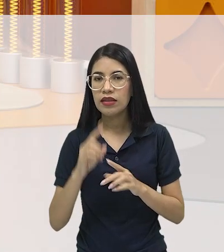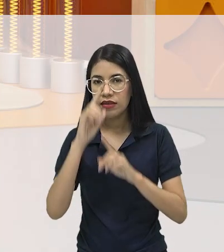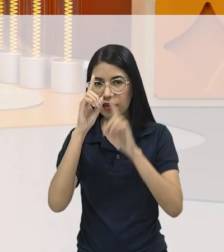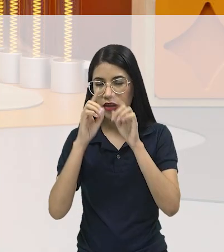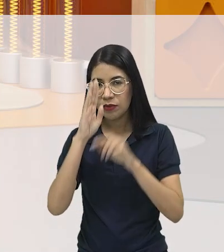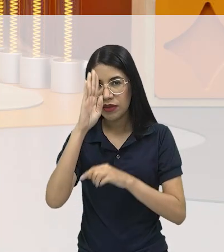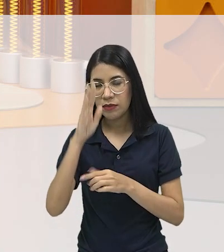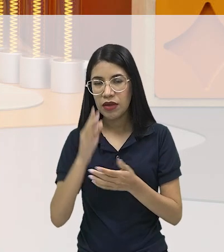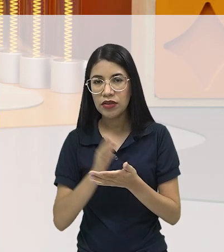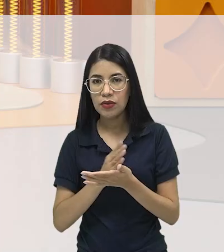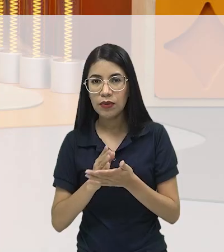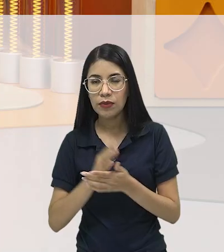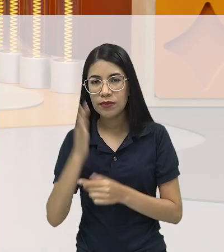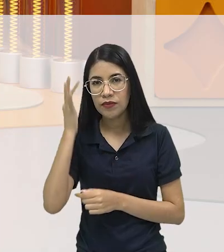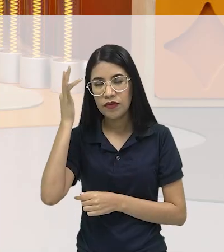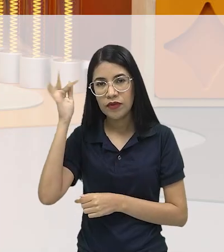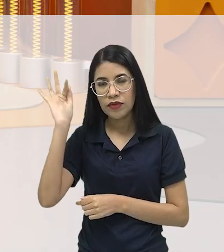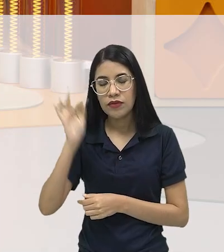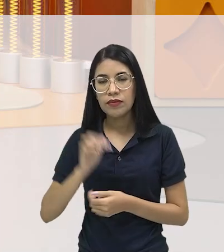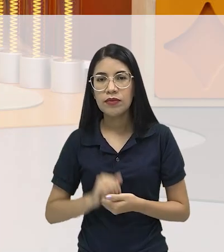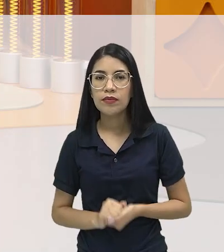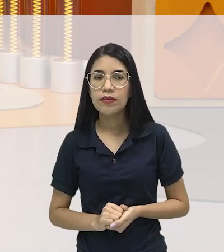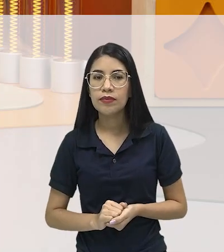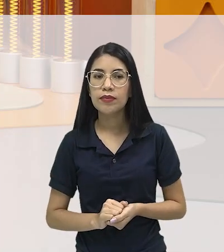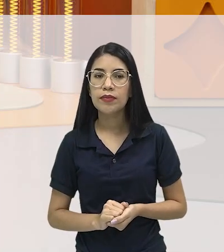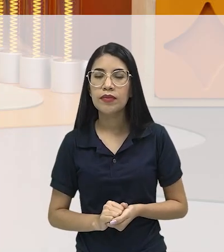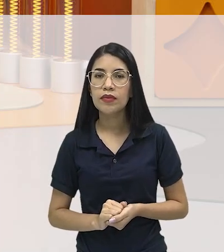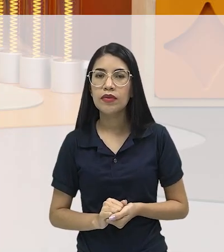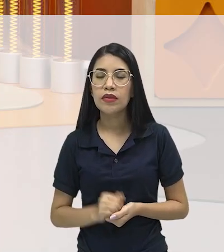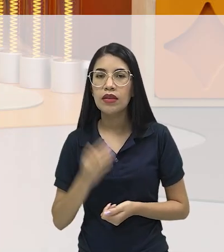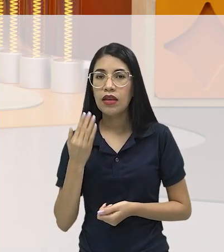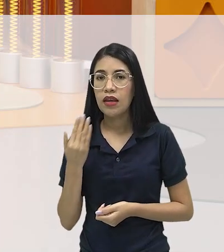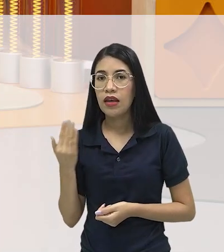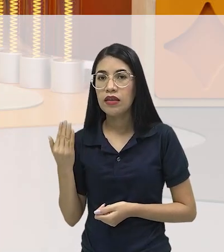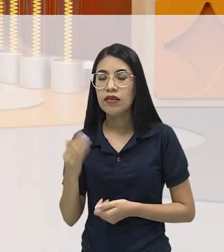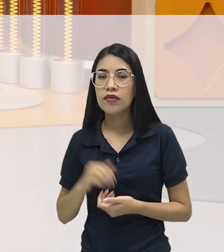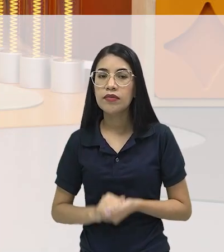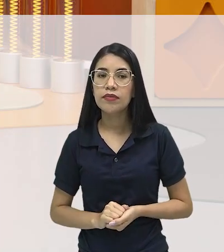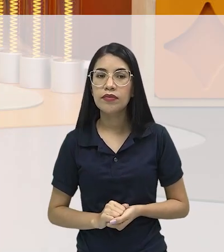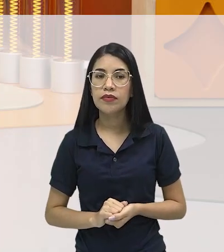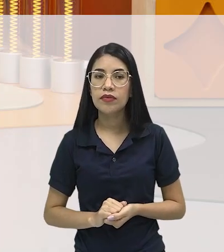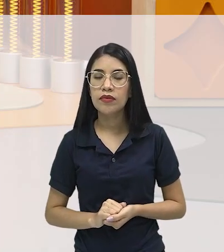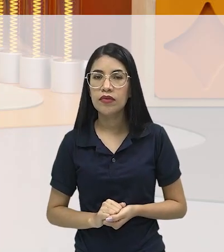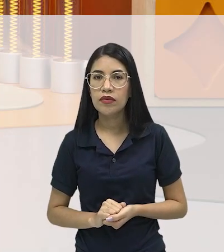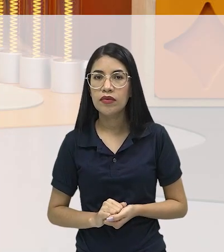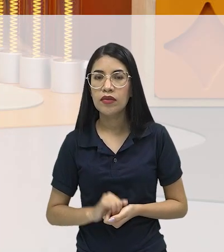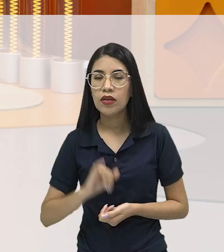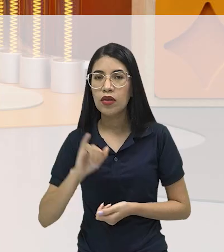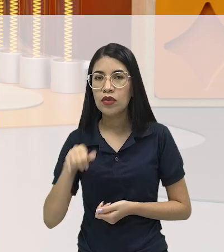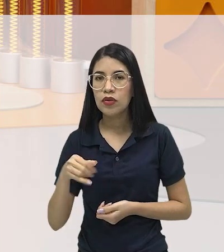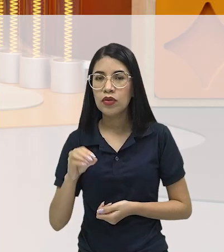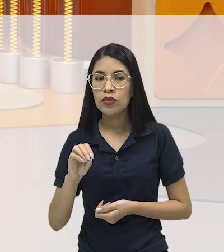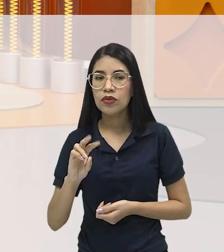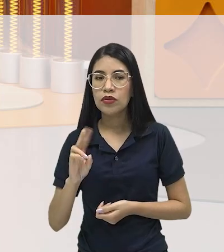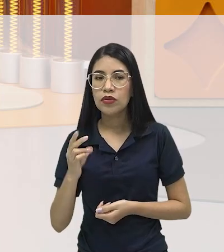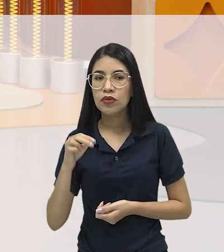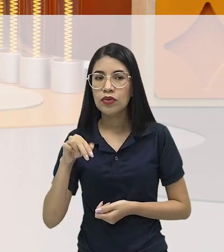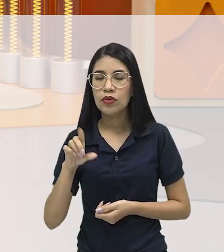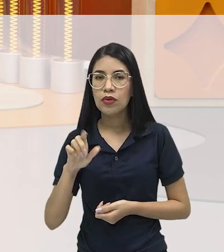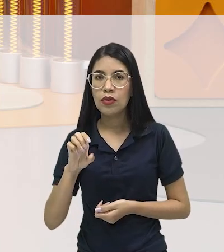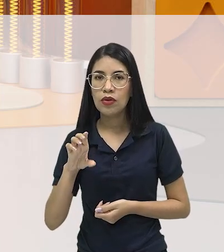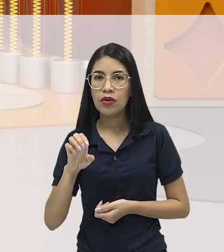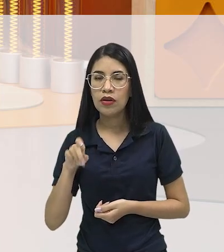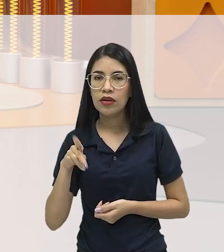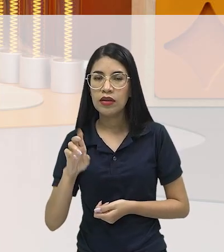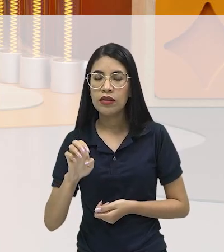centrais de alguns desses pensadores iluministas. E o primeiro que eu apresento para vocês aqui é o John Locke. Qual é a